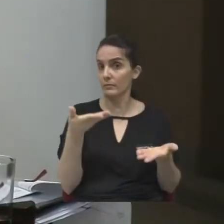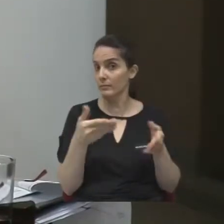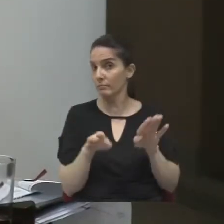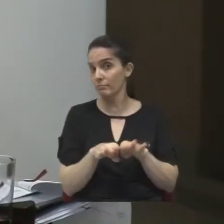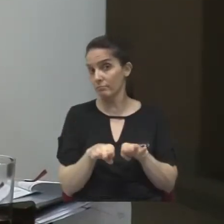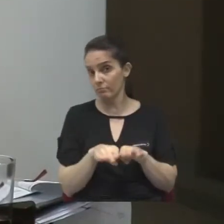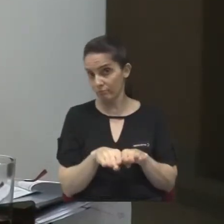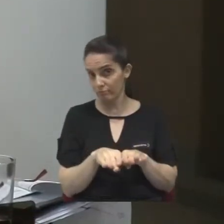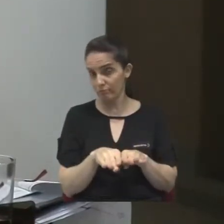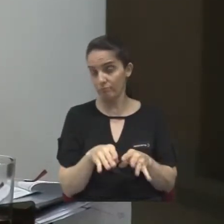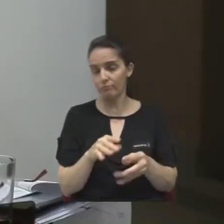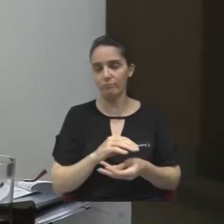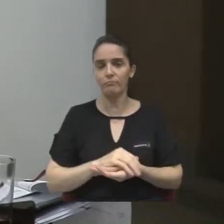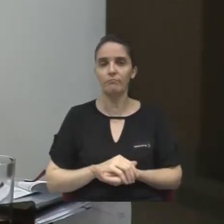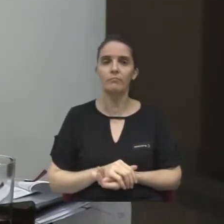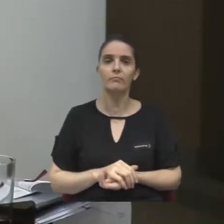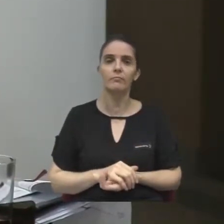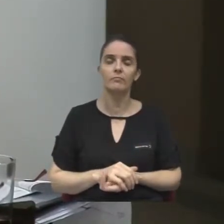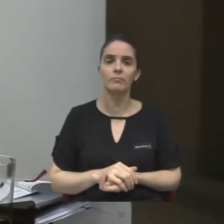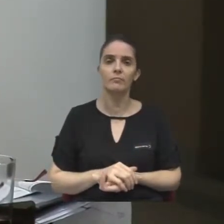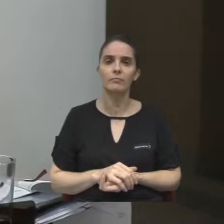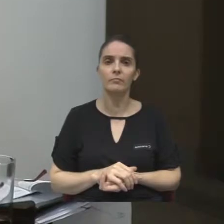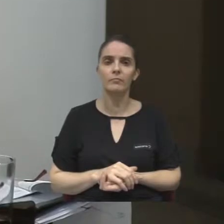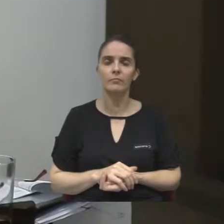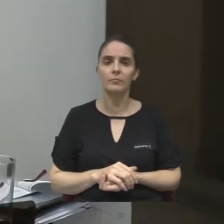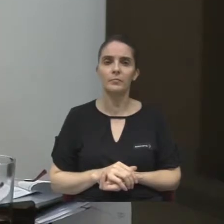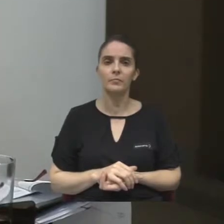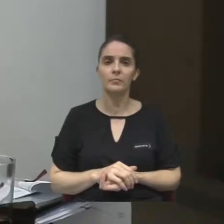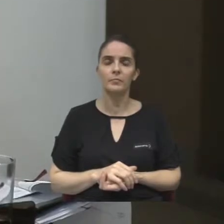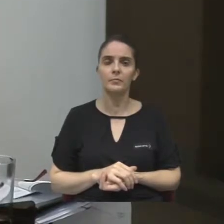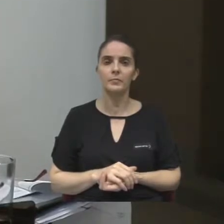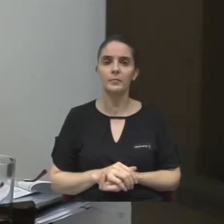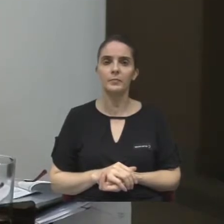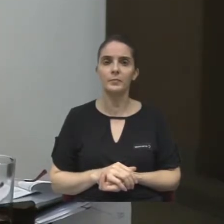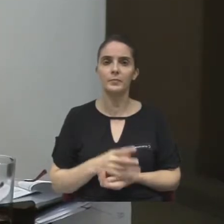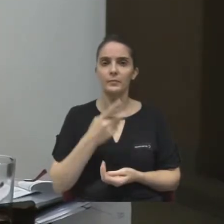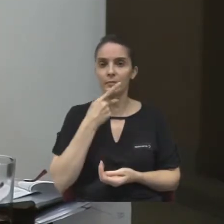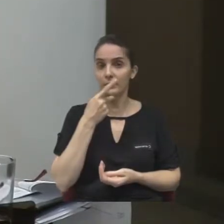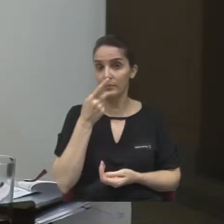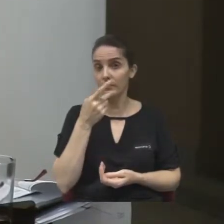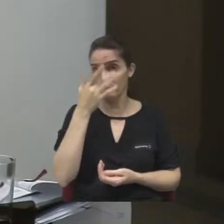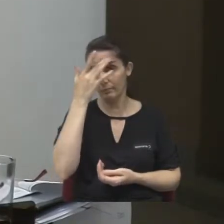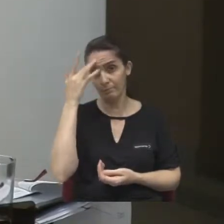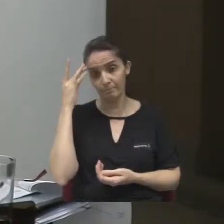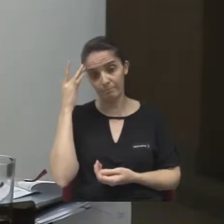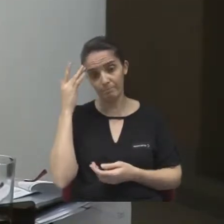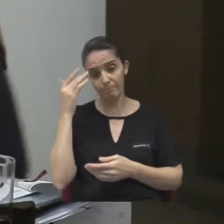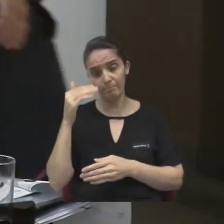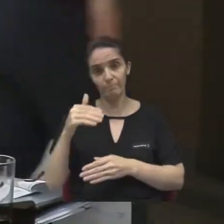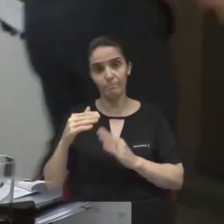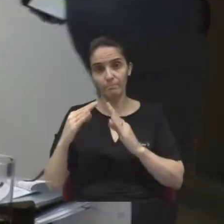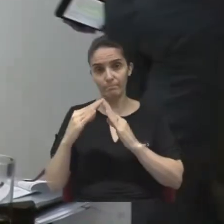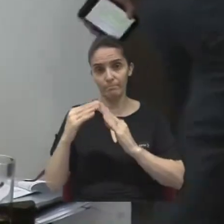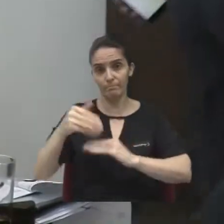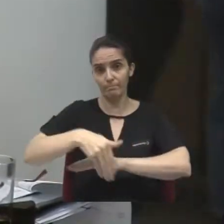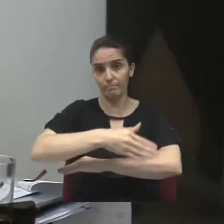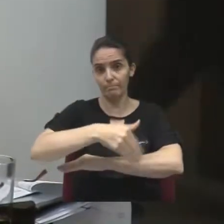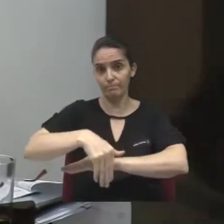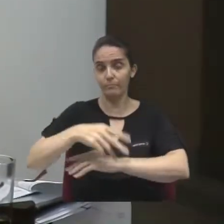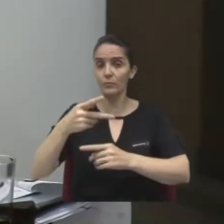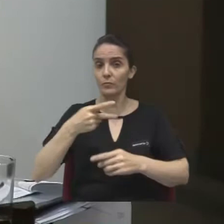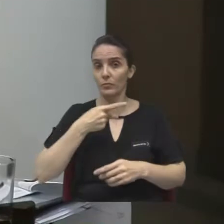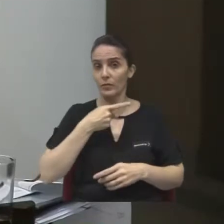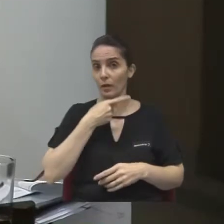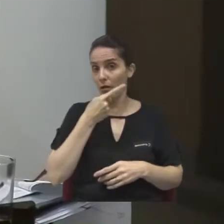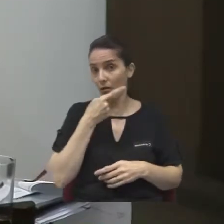nesse requerimento, que é exatamente desses andarilhos. Falamos da Via